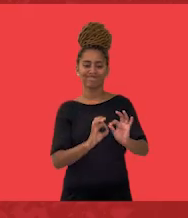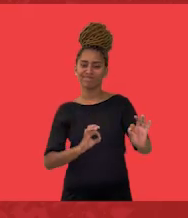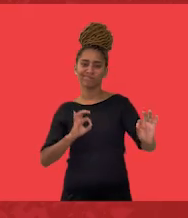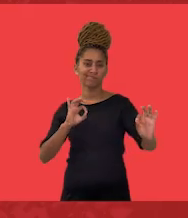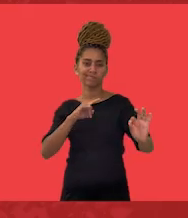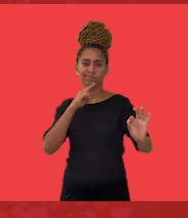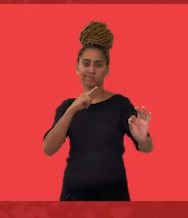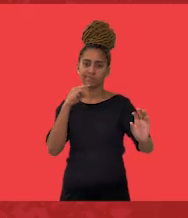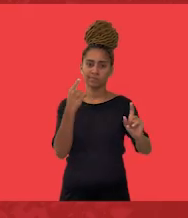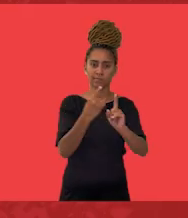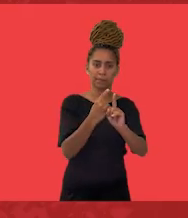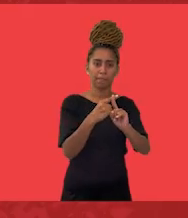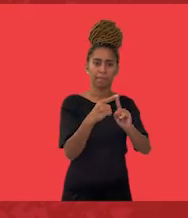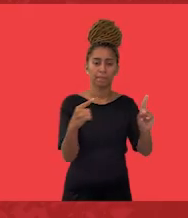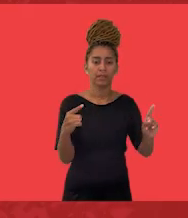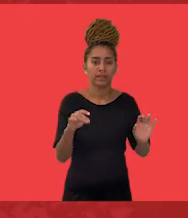limpar.